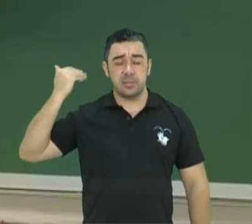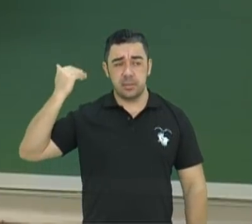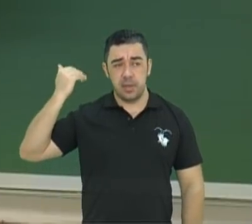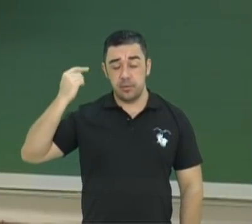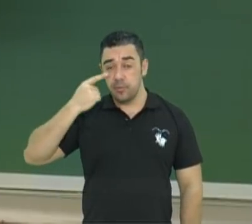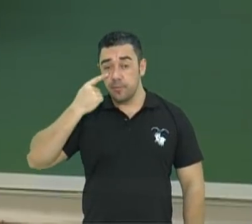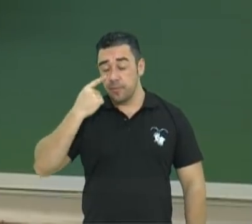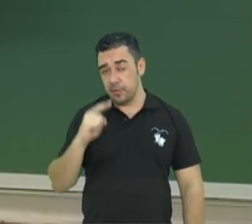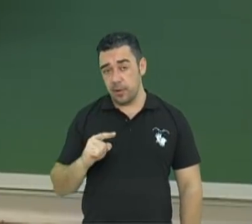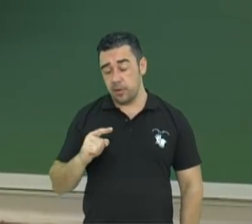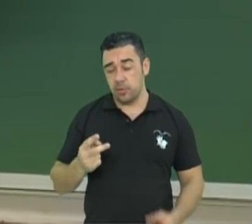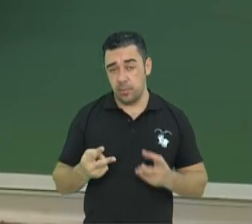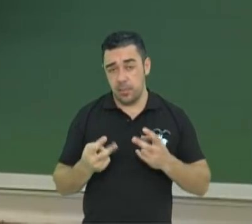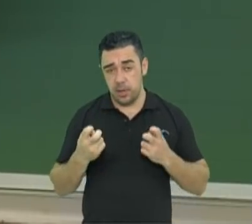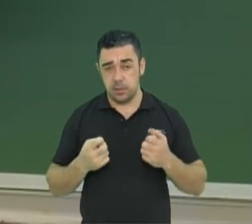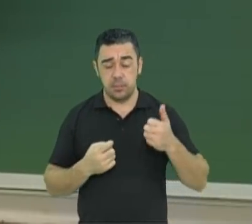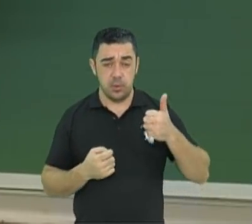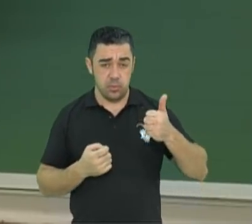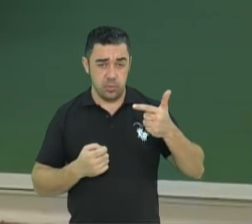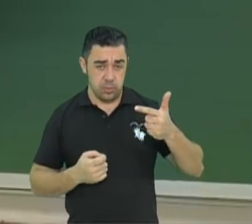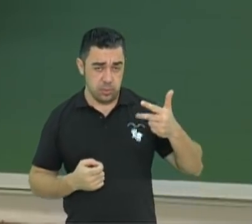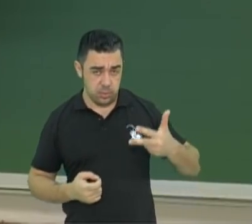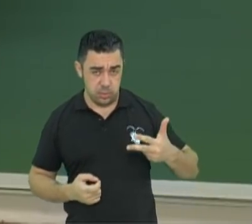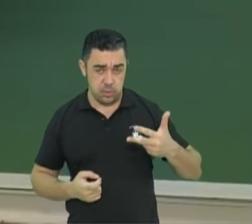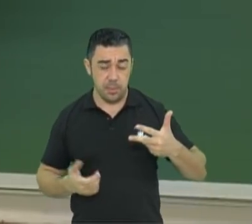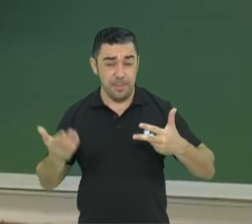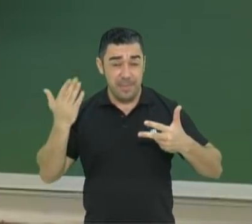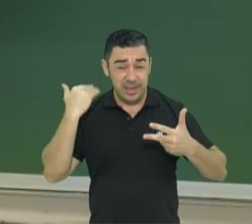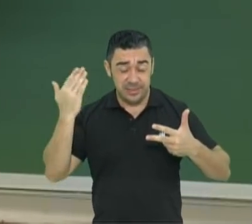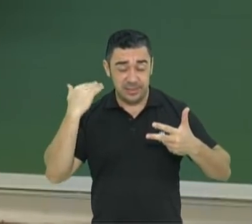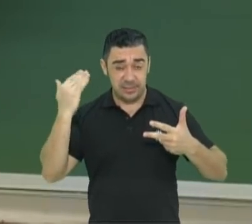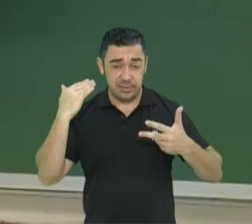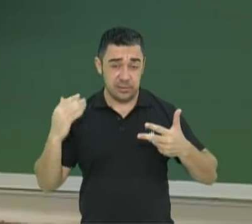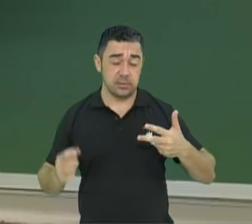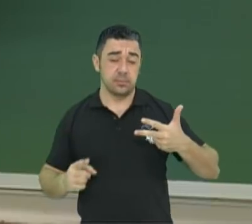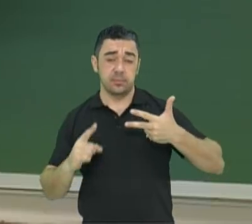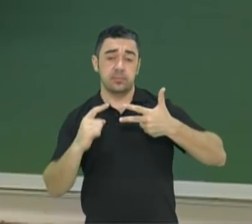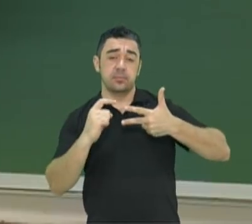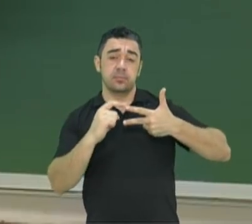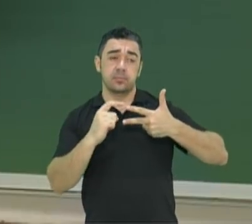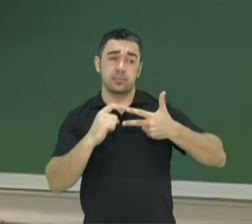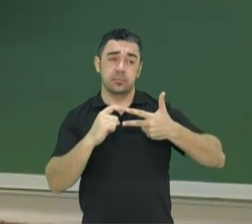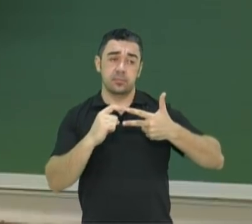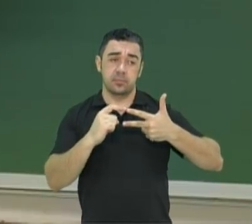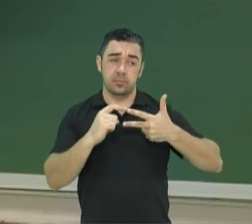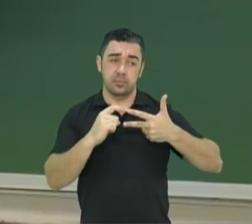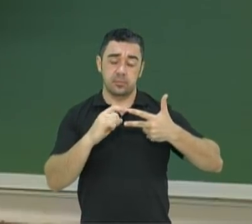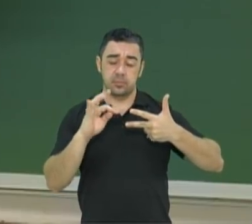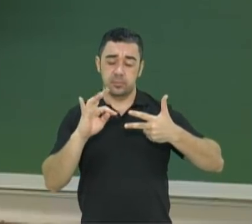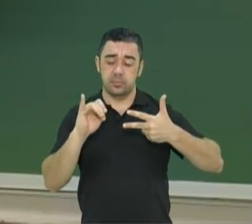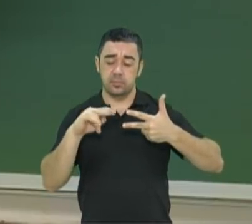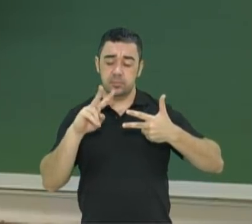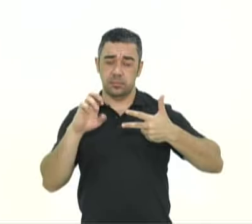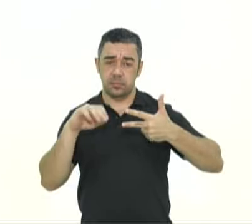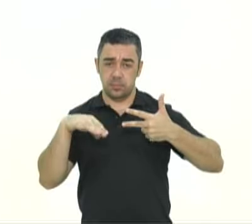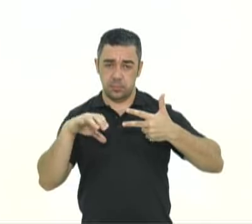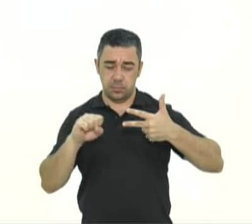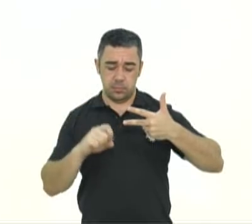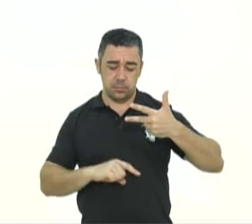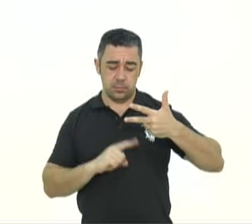se nós observarmos esses três aqui. Então, quais verbos estão no passado?